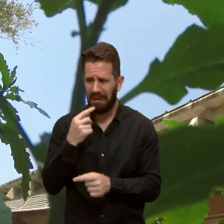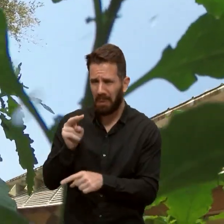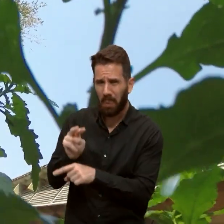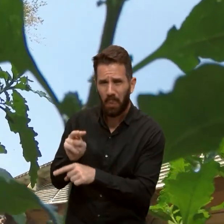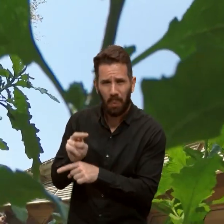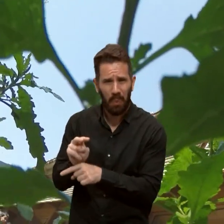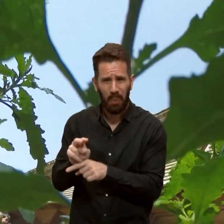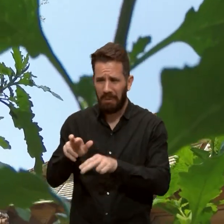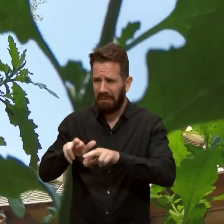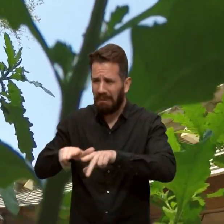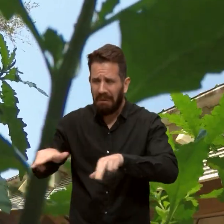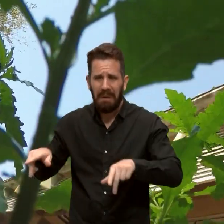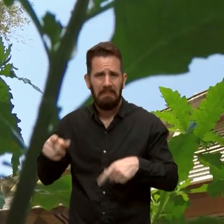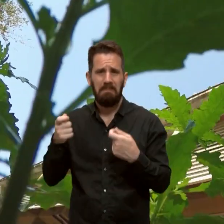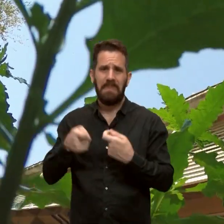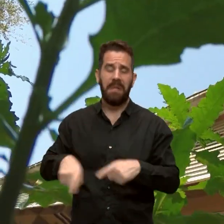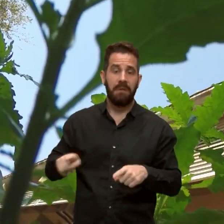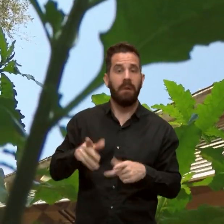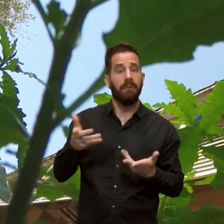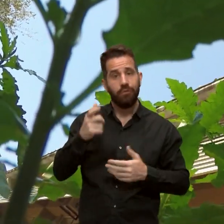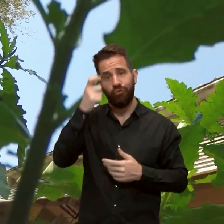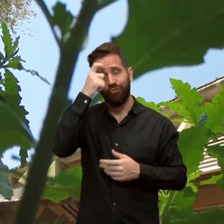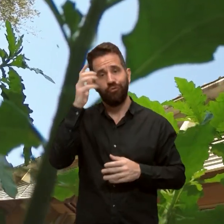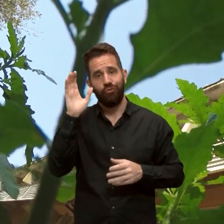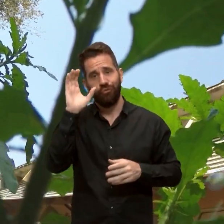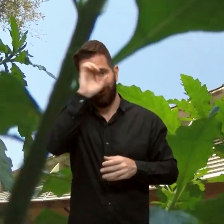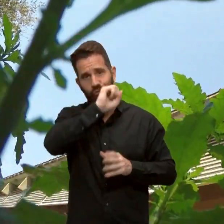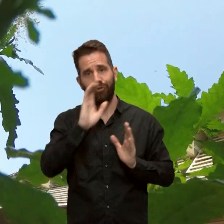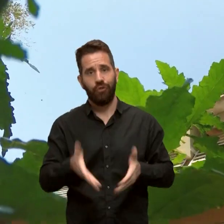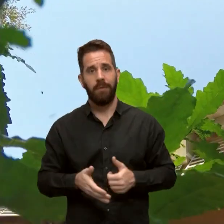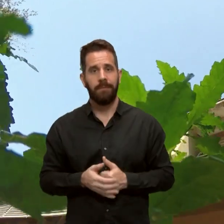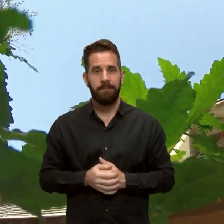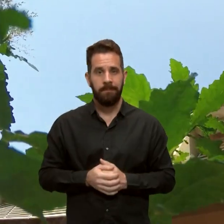plantas, hoje eles já têm essa consciência.